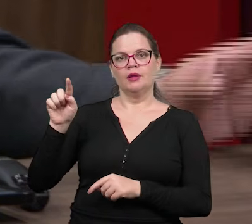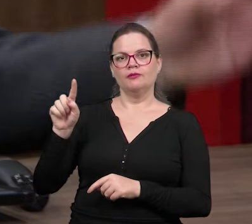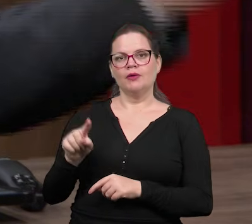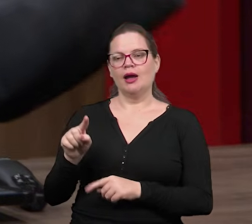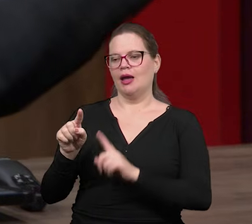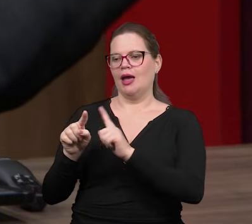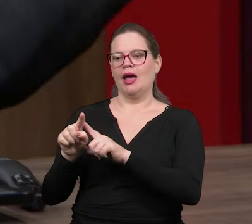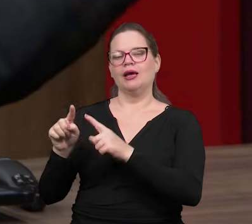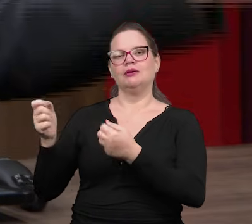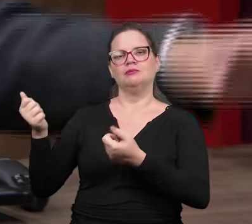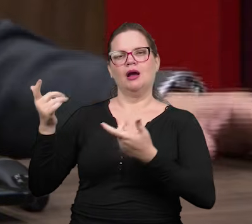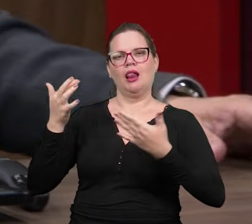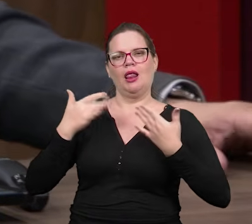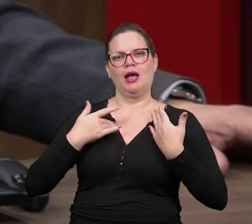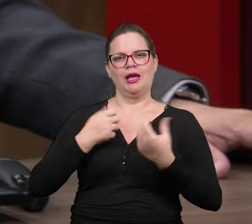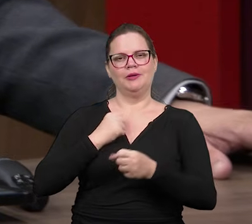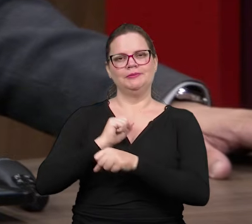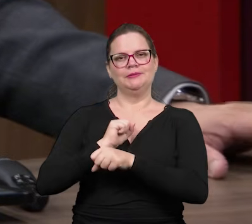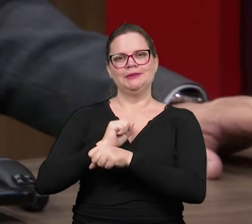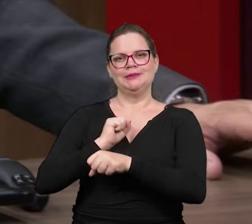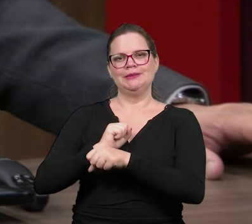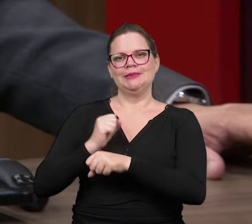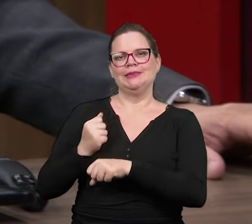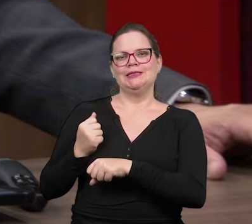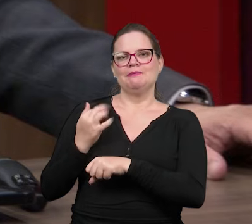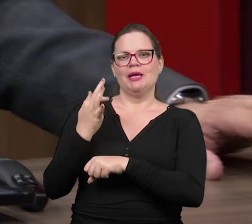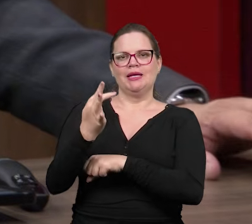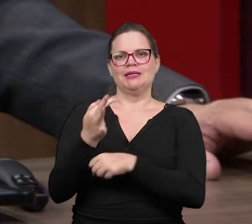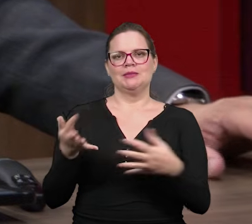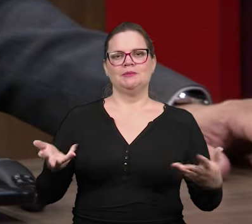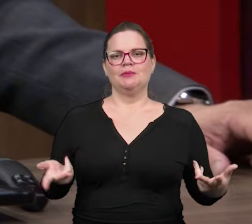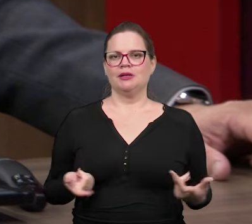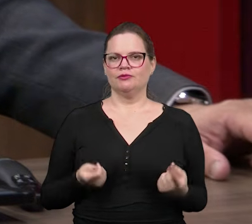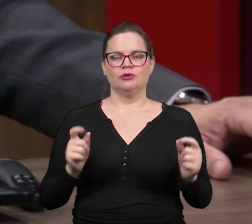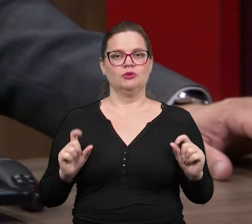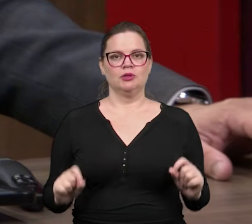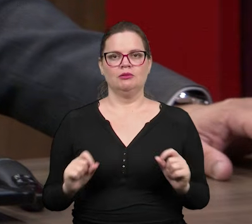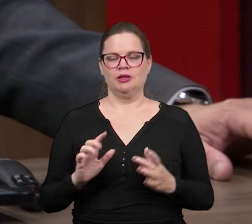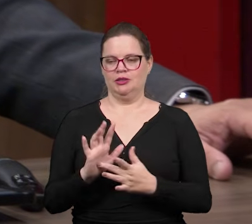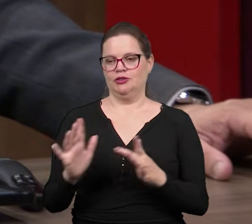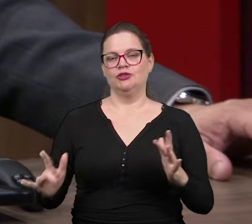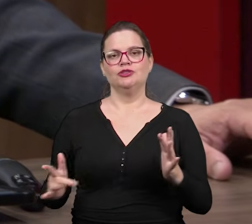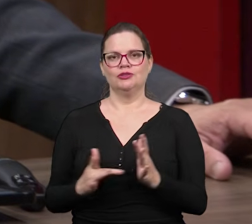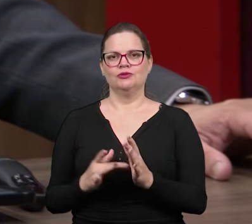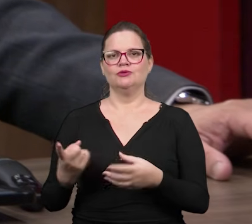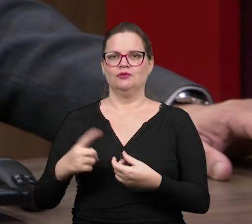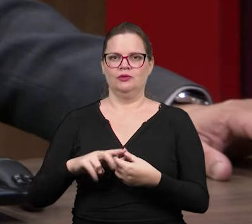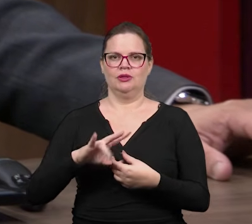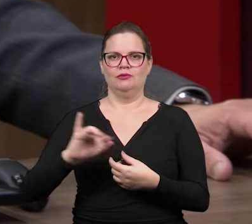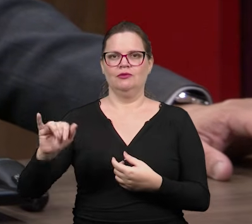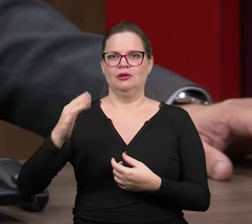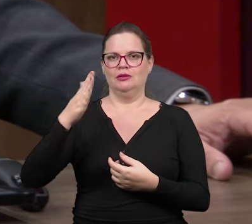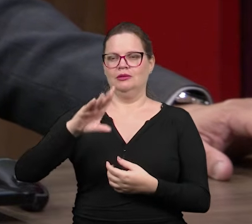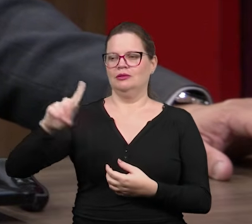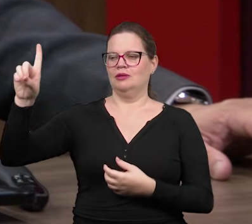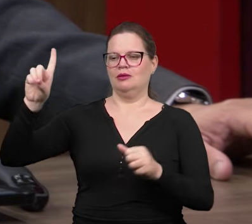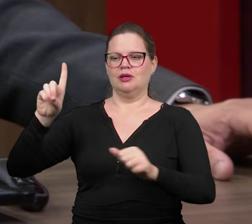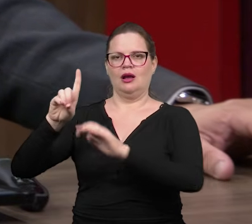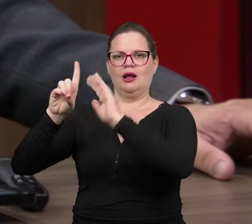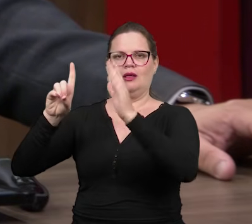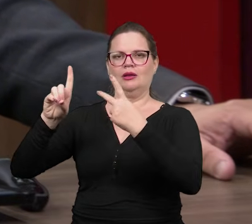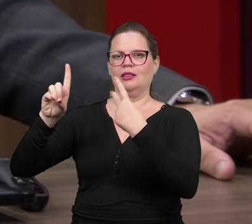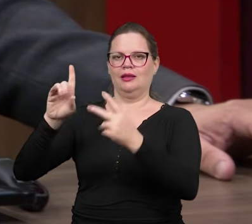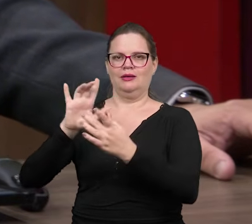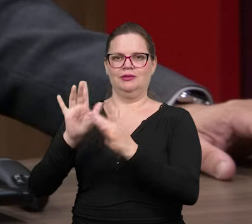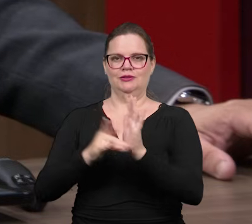esperança maravilhosa, né? Que é aguardando a bem-aventurança da esperança e o aparecimento da glória do grande Deus e nosso Salvador Jesus